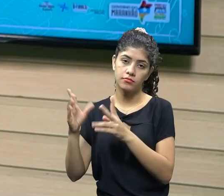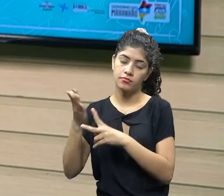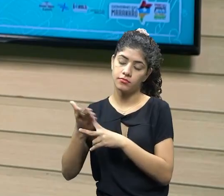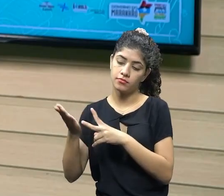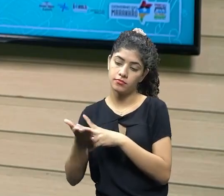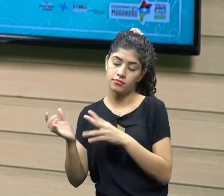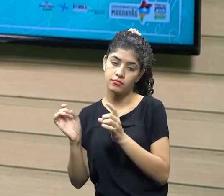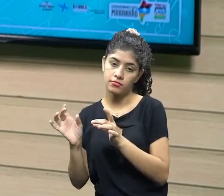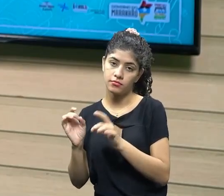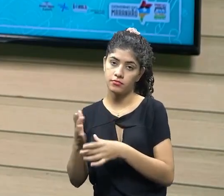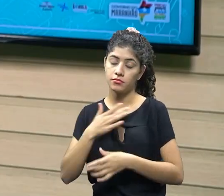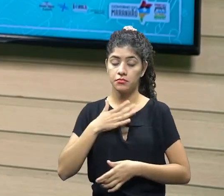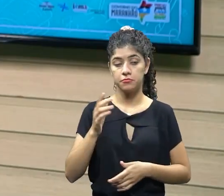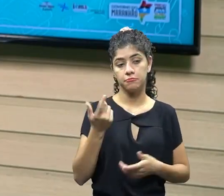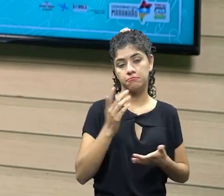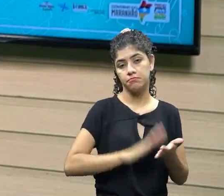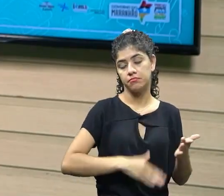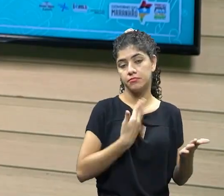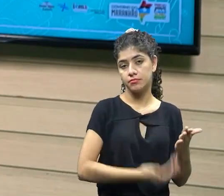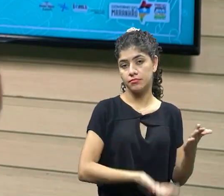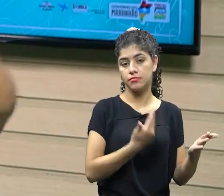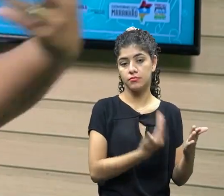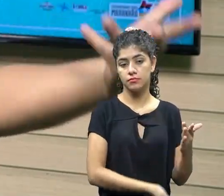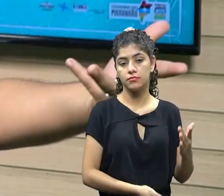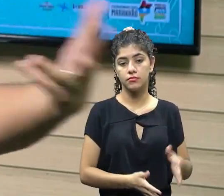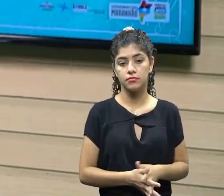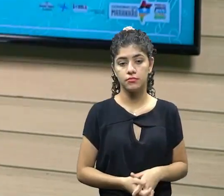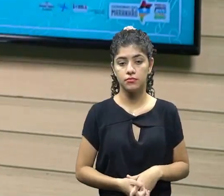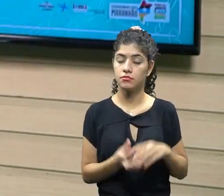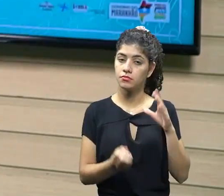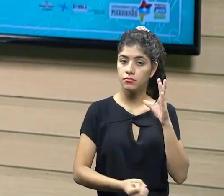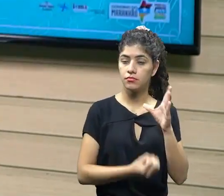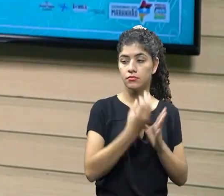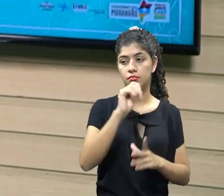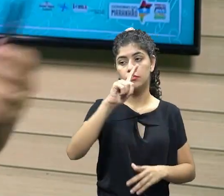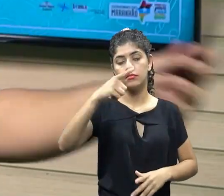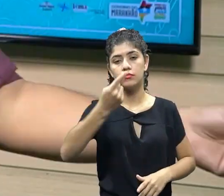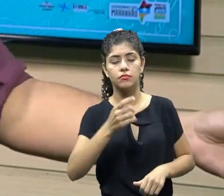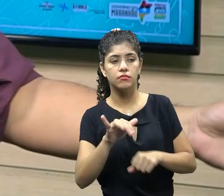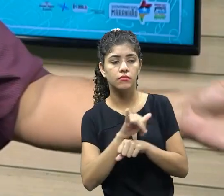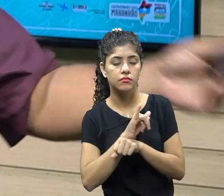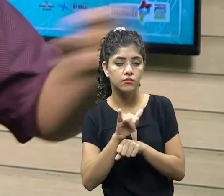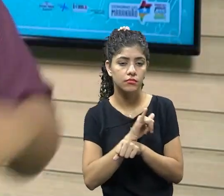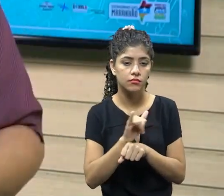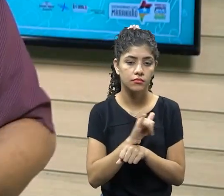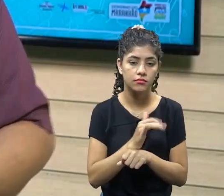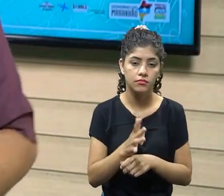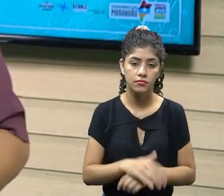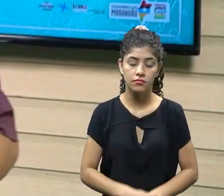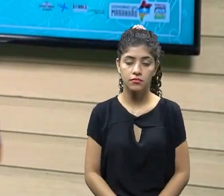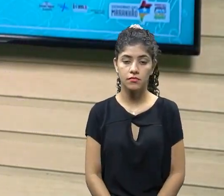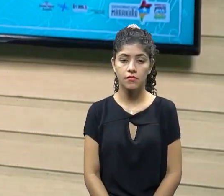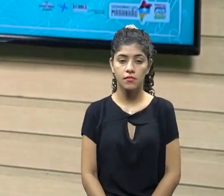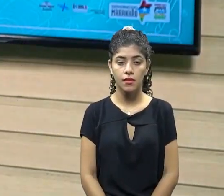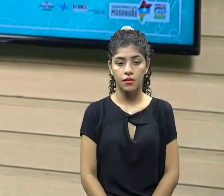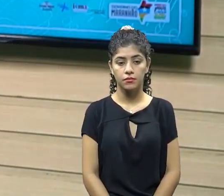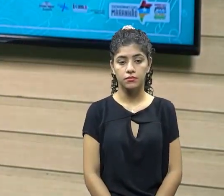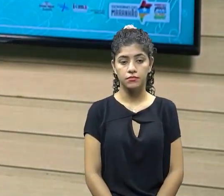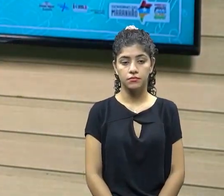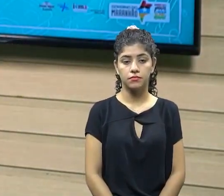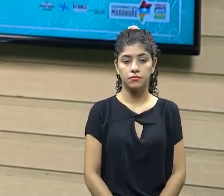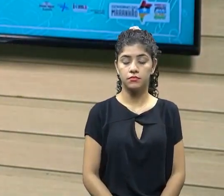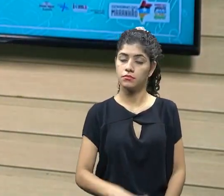prazo, eu estou em desvantagem. Tá bom? A não ser que eu crie uma outra vantagem para mim. Olha, mas ele está vendendo lá, mas aqui eu estou vendendo, estou dando